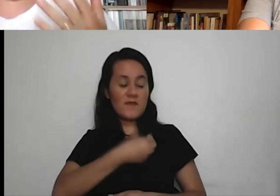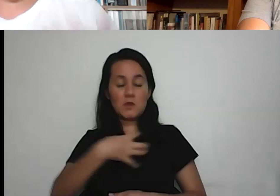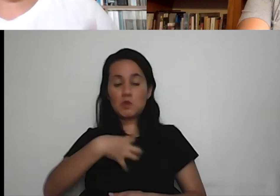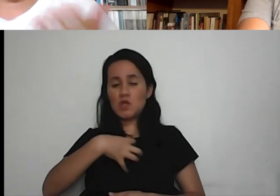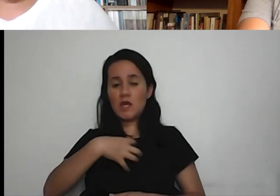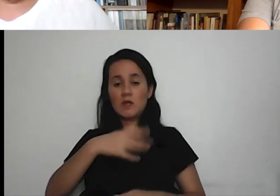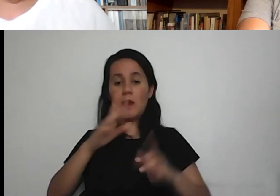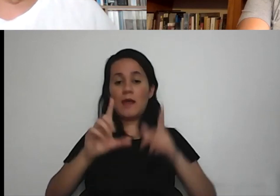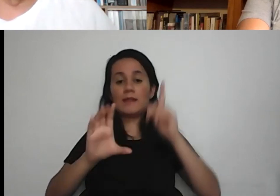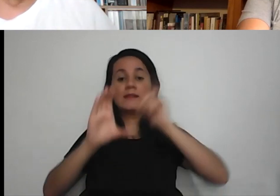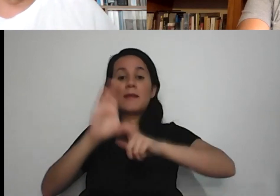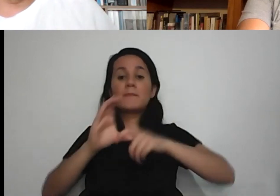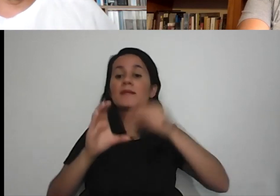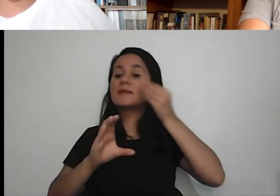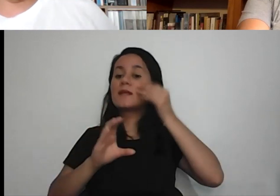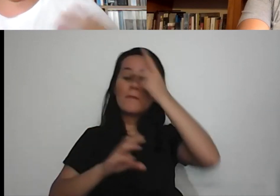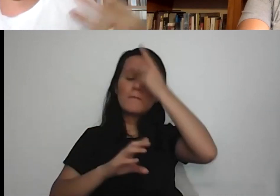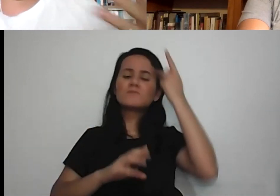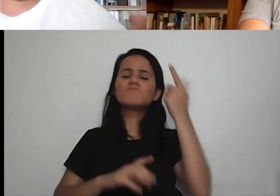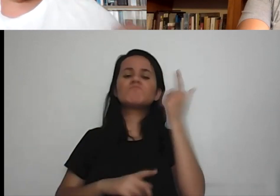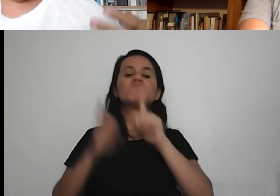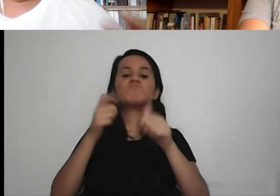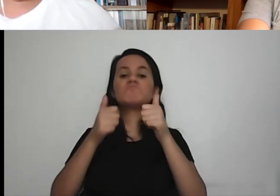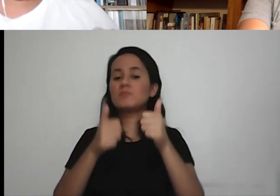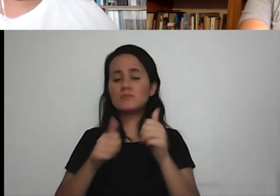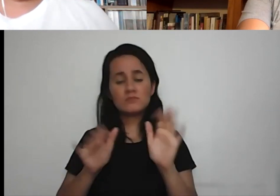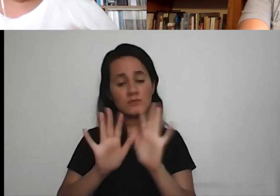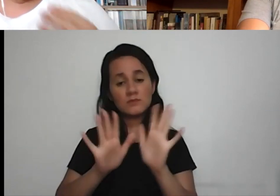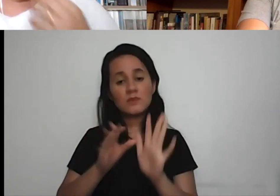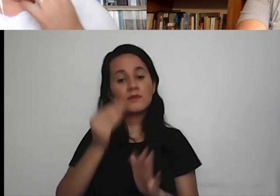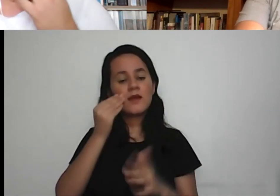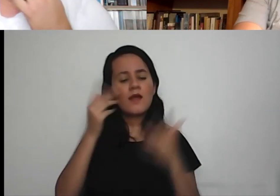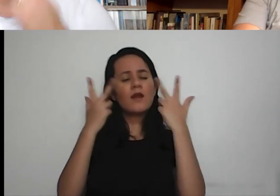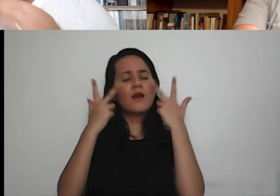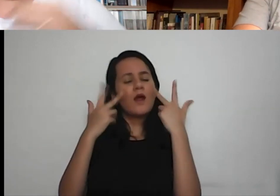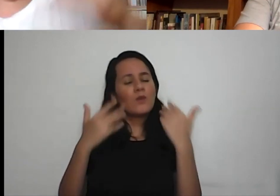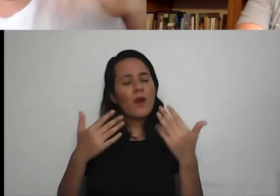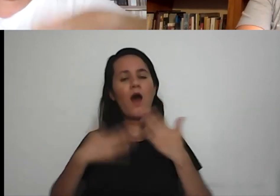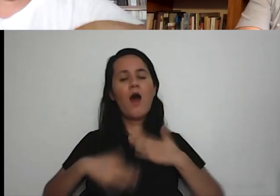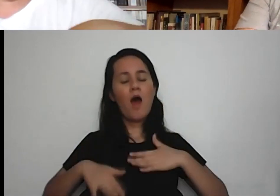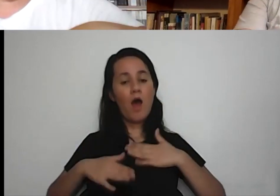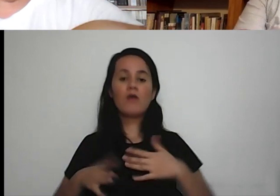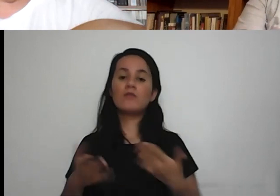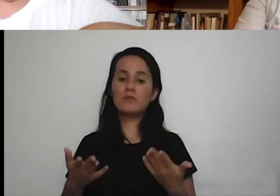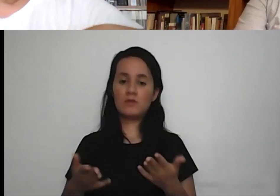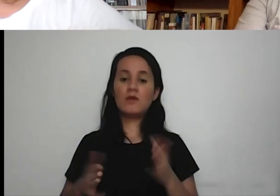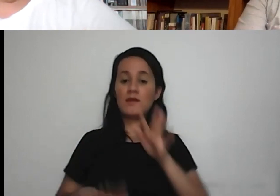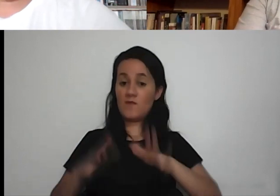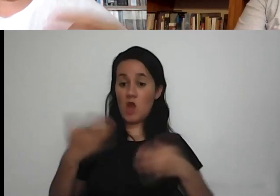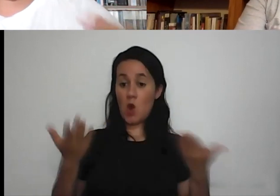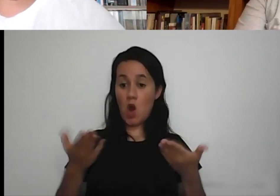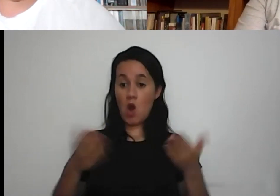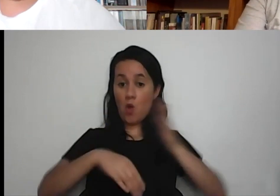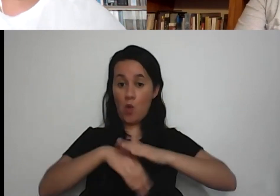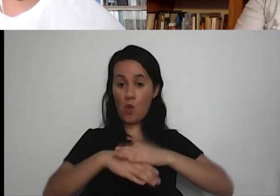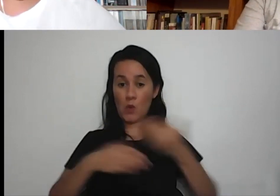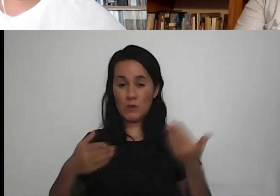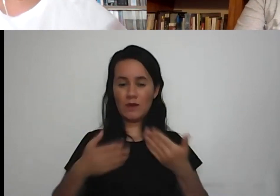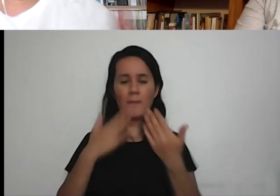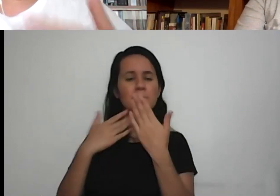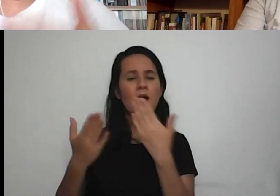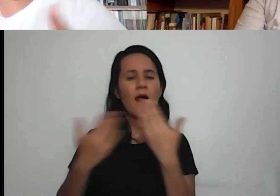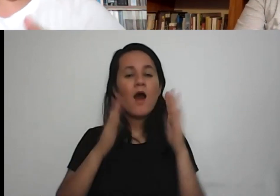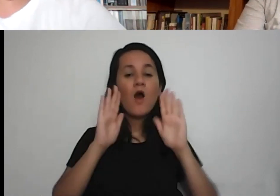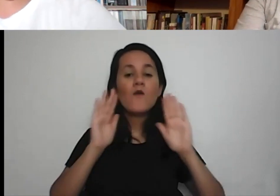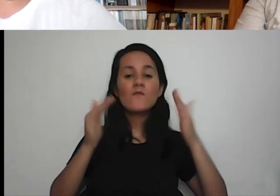você dependa de heroísmo, né? Você tinha que fazer algo mais natural. E eu acho que isso que a gente está fazendo aqui hoje, né, que é uma conversa